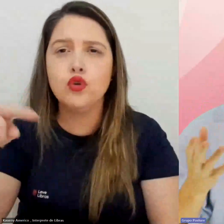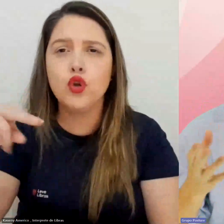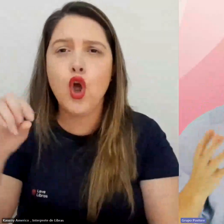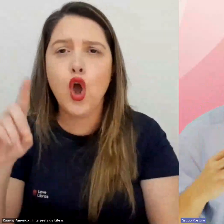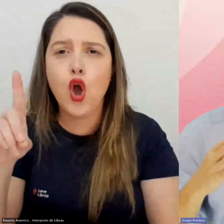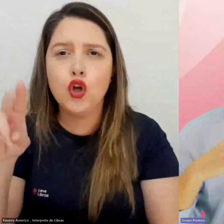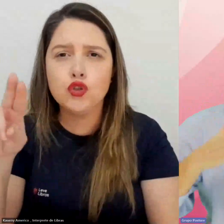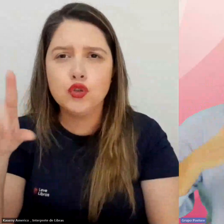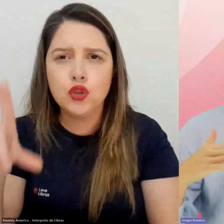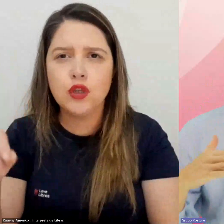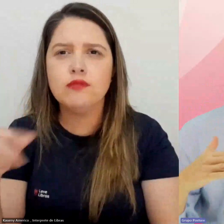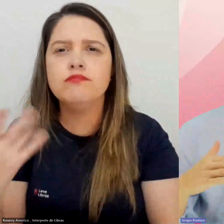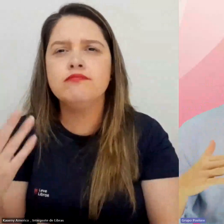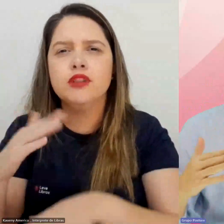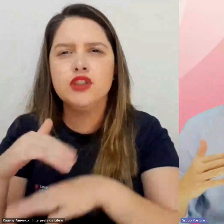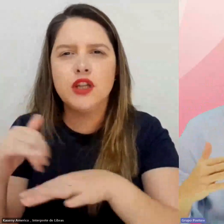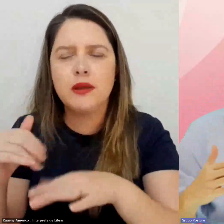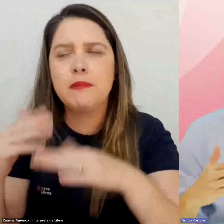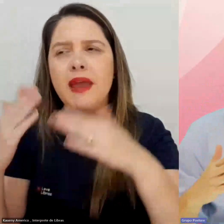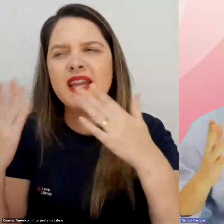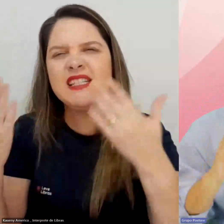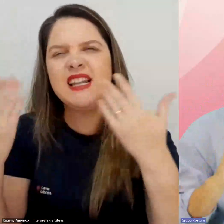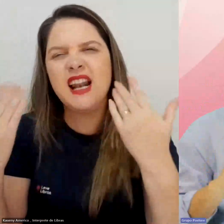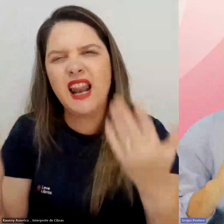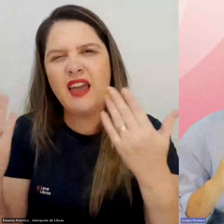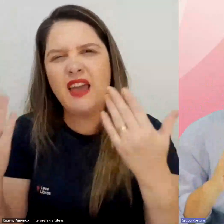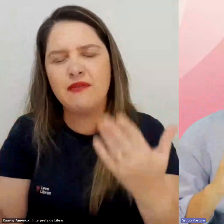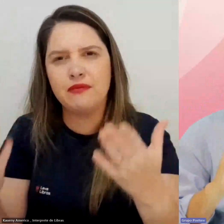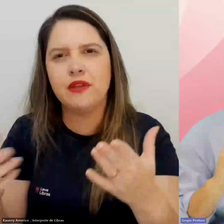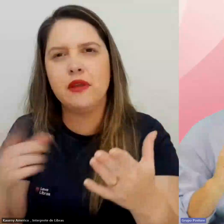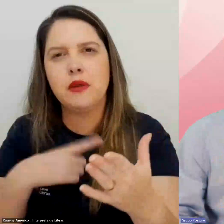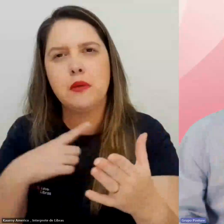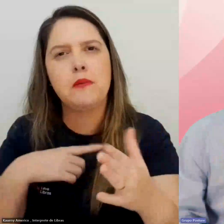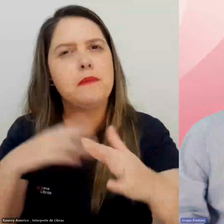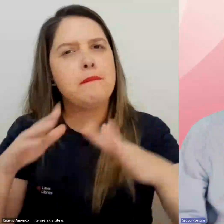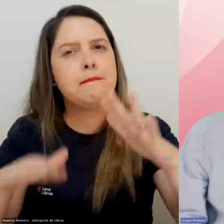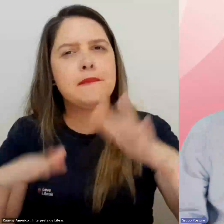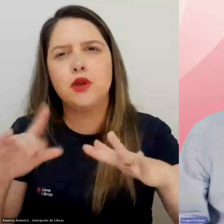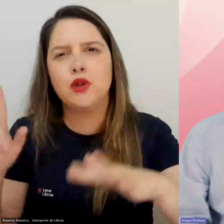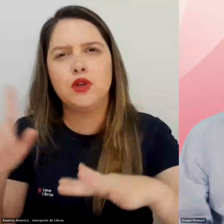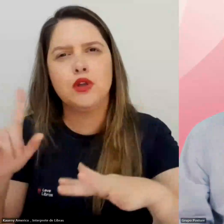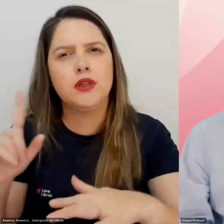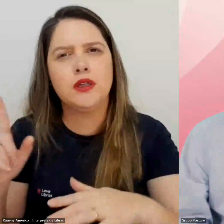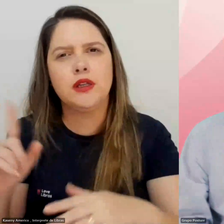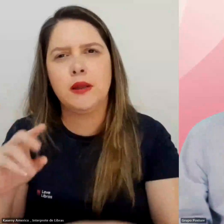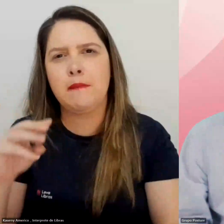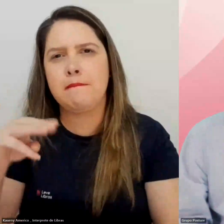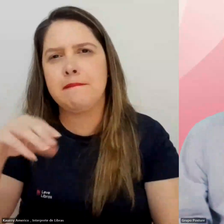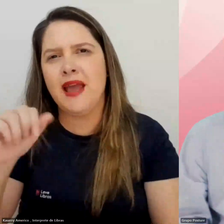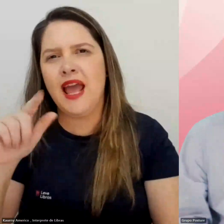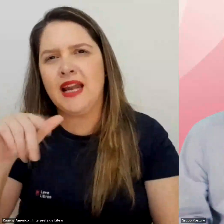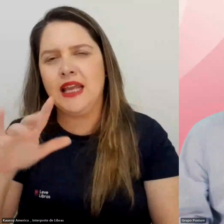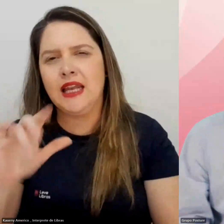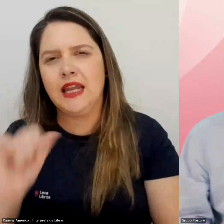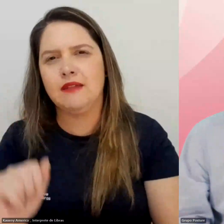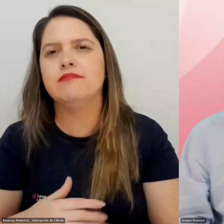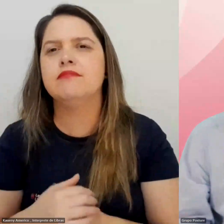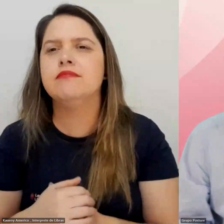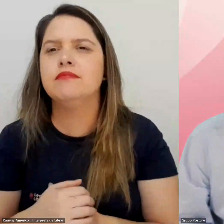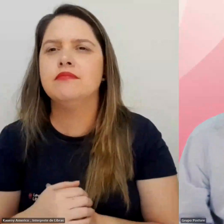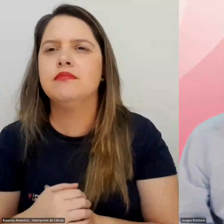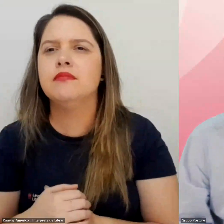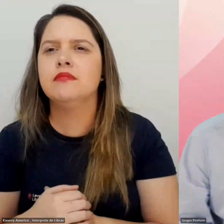nódulo seria um pouco mais leve, mas provavelmente não devia ser de uma origem maligna. Hum. Porque minha tia,